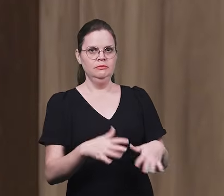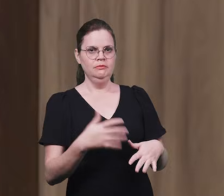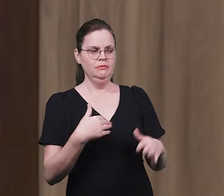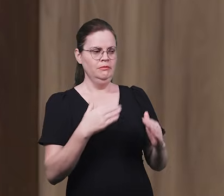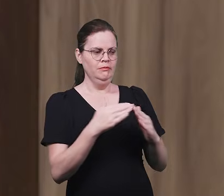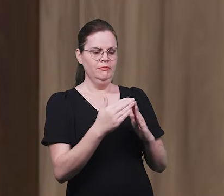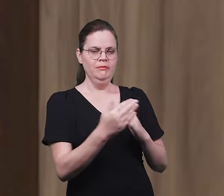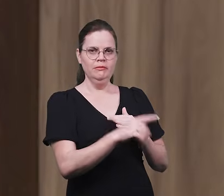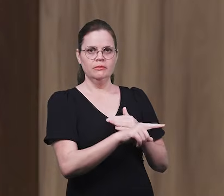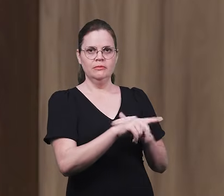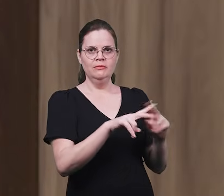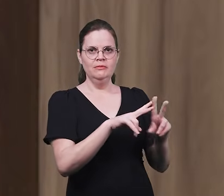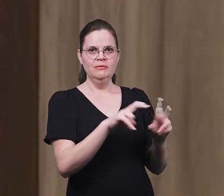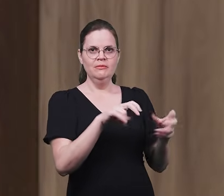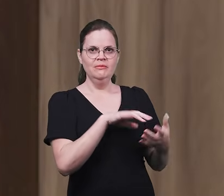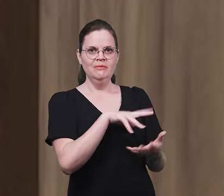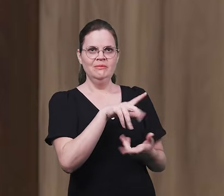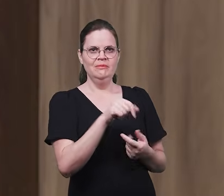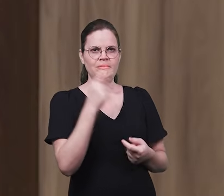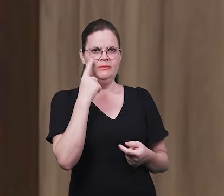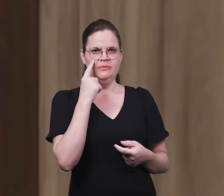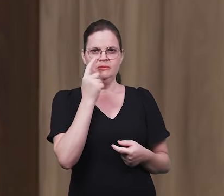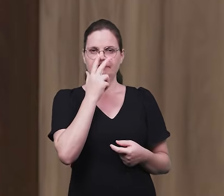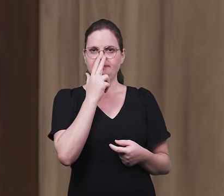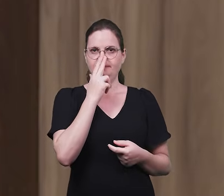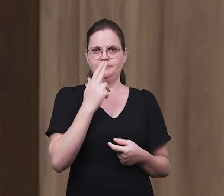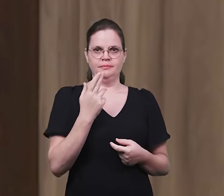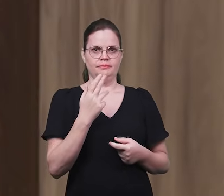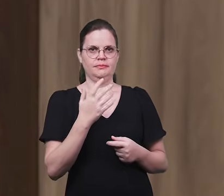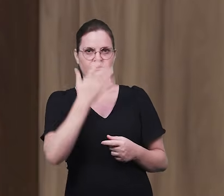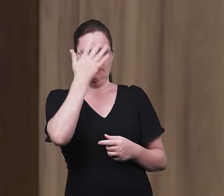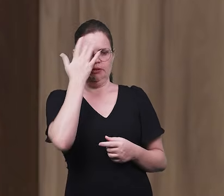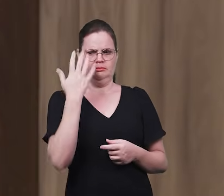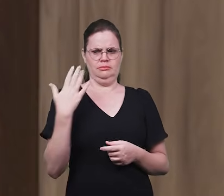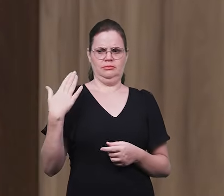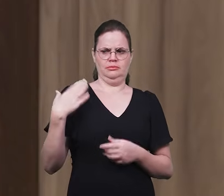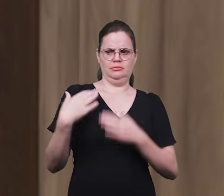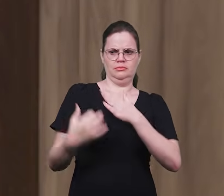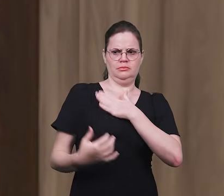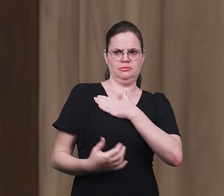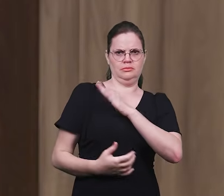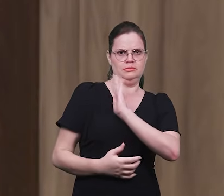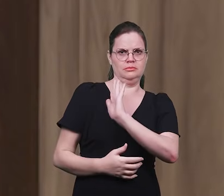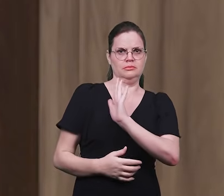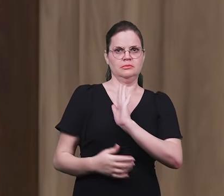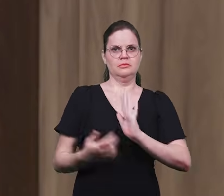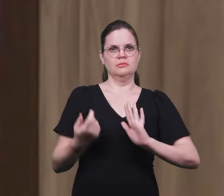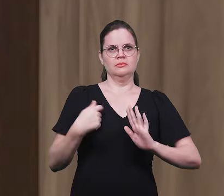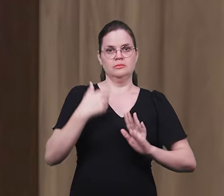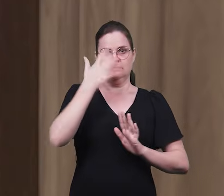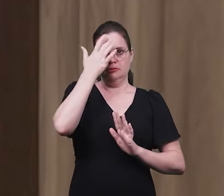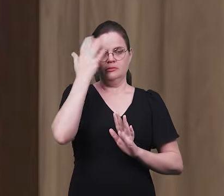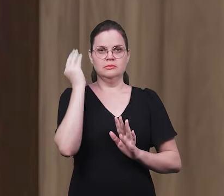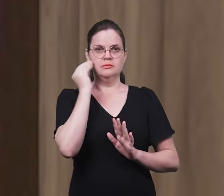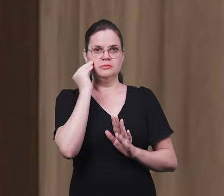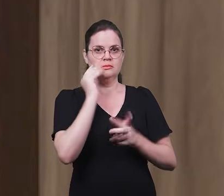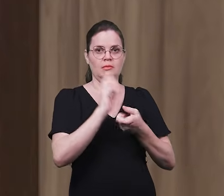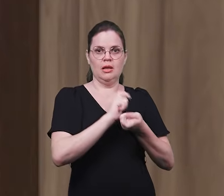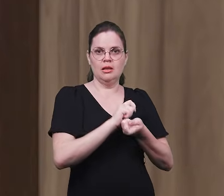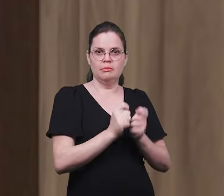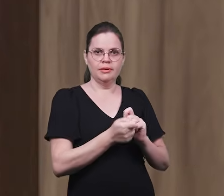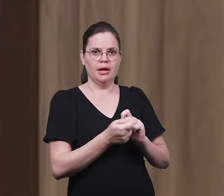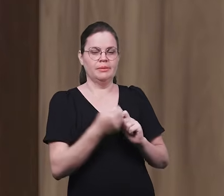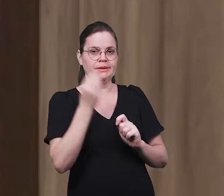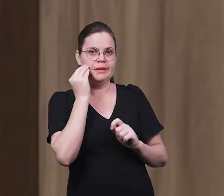não segue as normas mundanas, você fica um pouco alijado. As pessoas tentam se